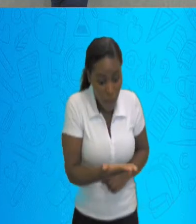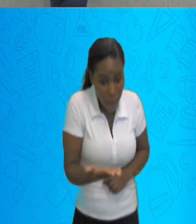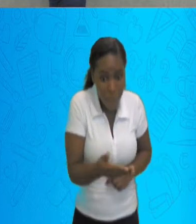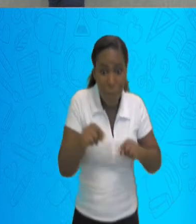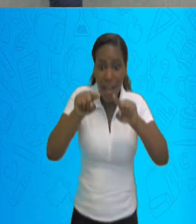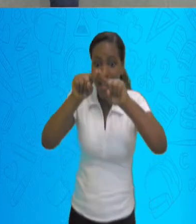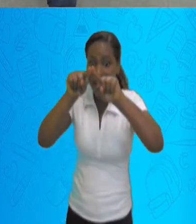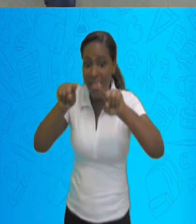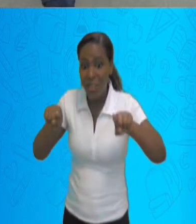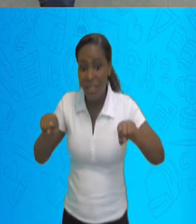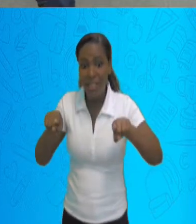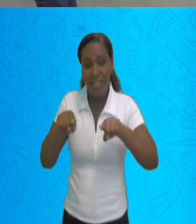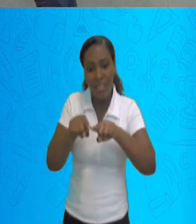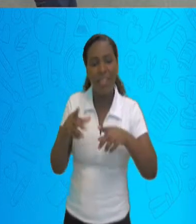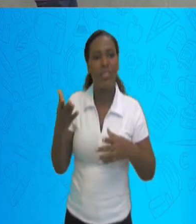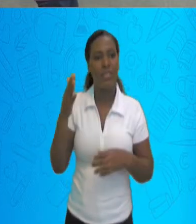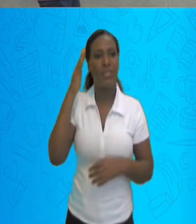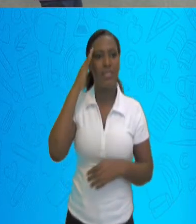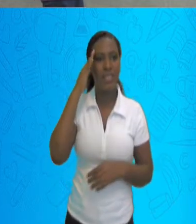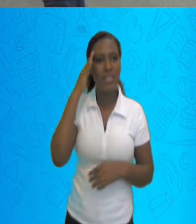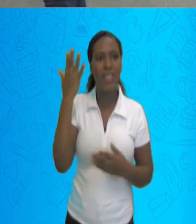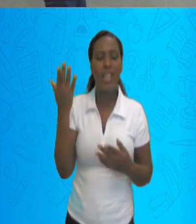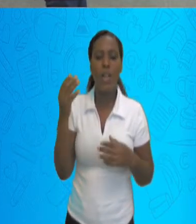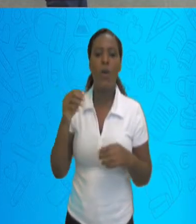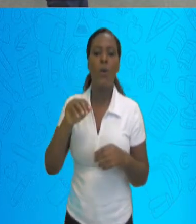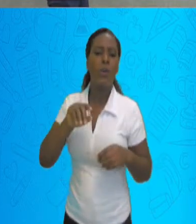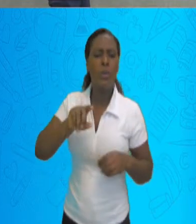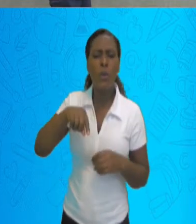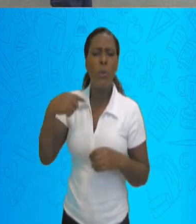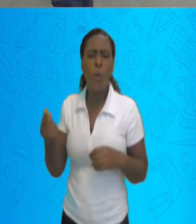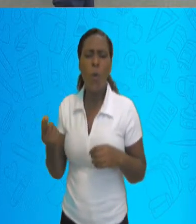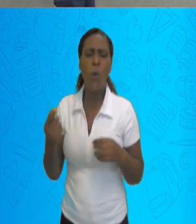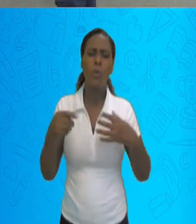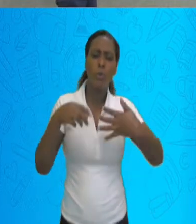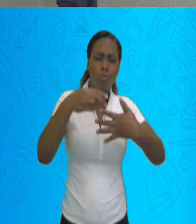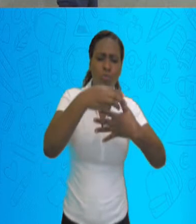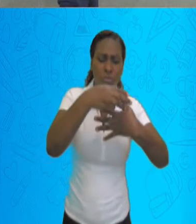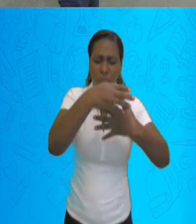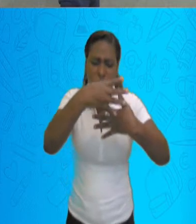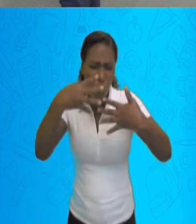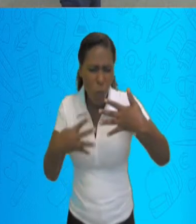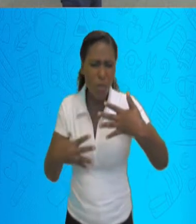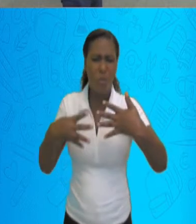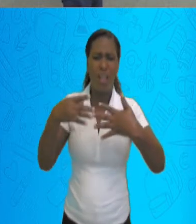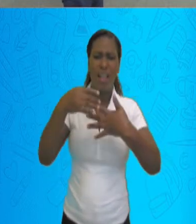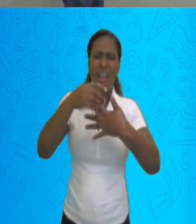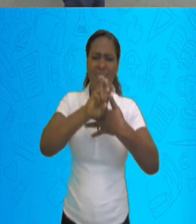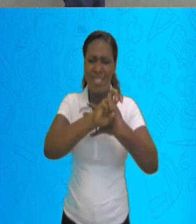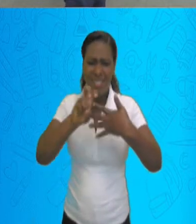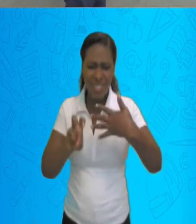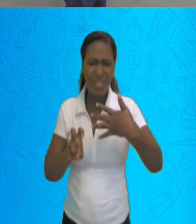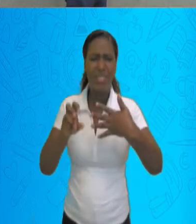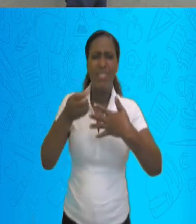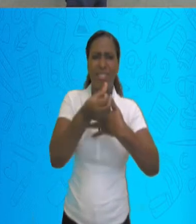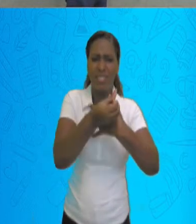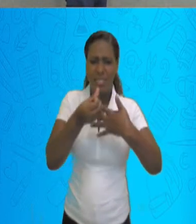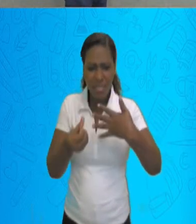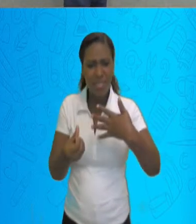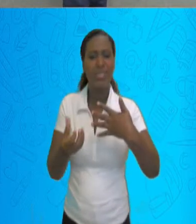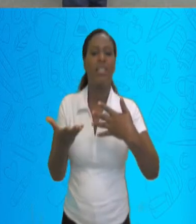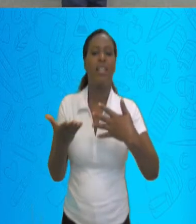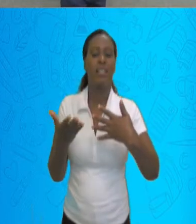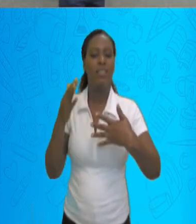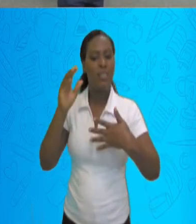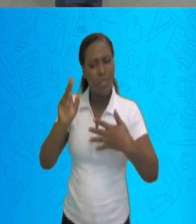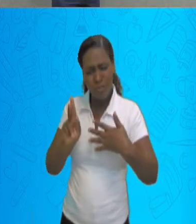paralelos um ao outro, tá? Então, temos o prisma triangular, o prisma quadrangular, pentagonal e hexagonal,